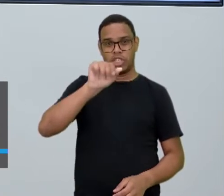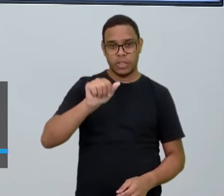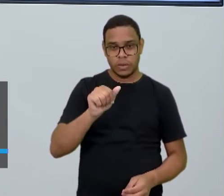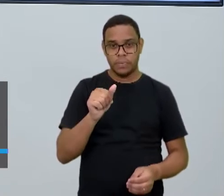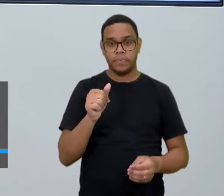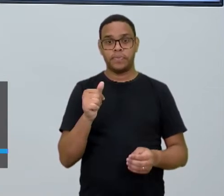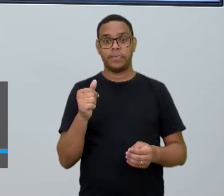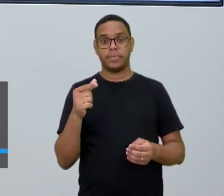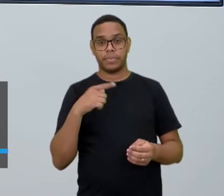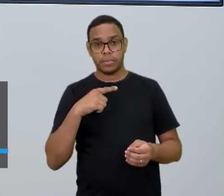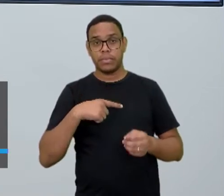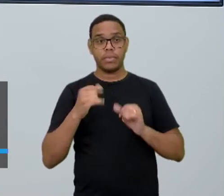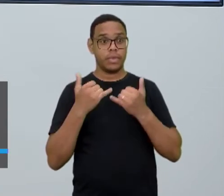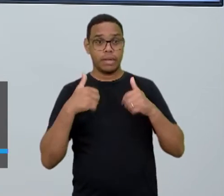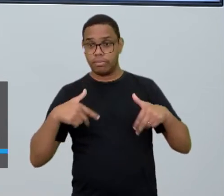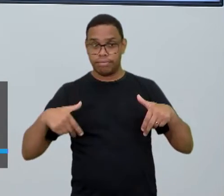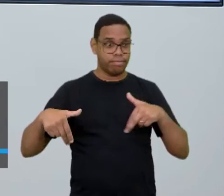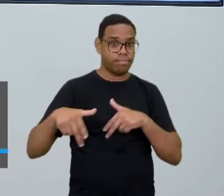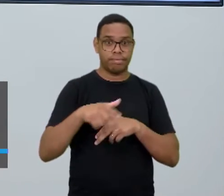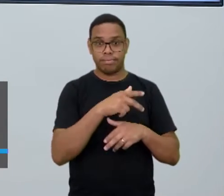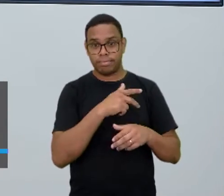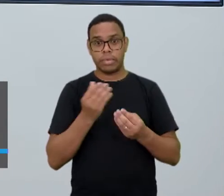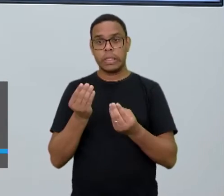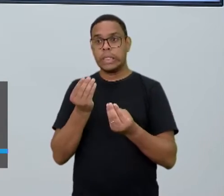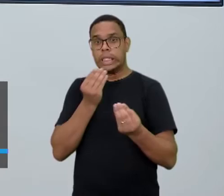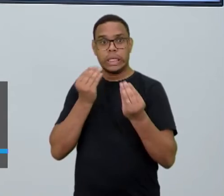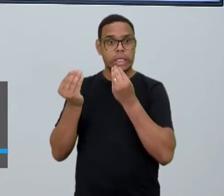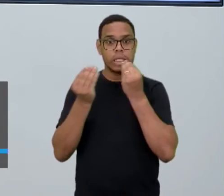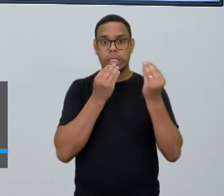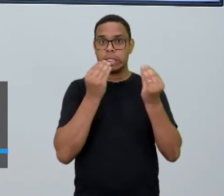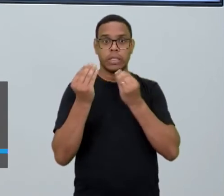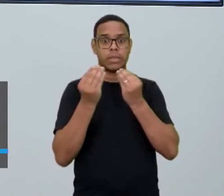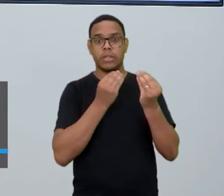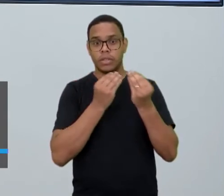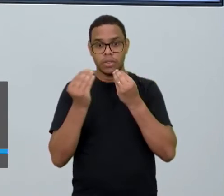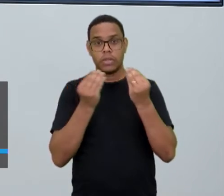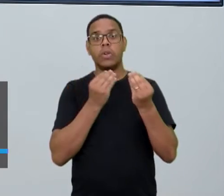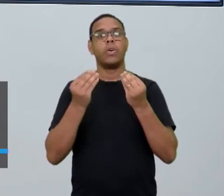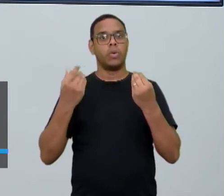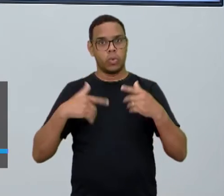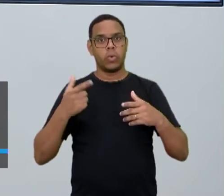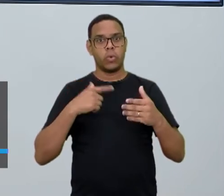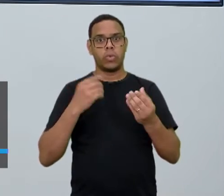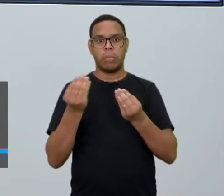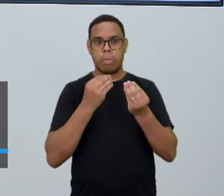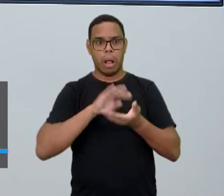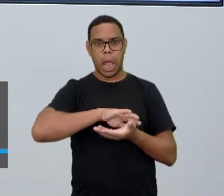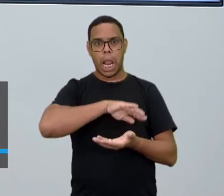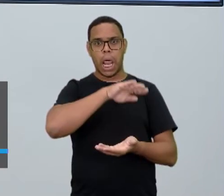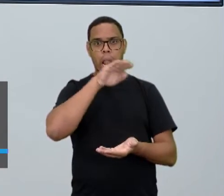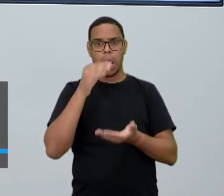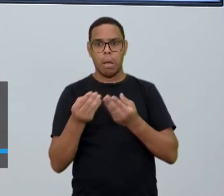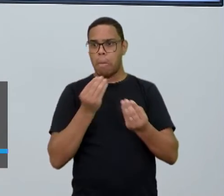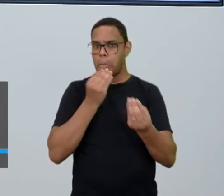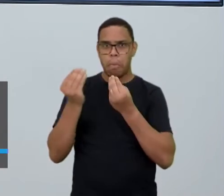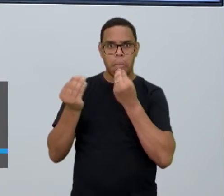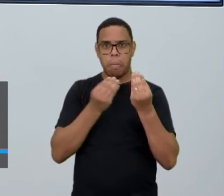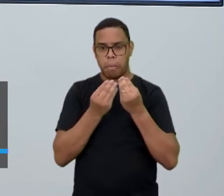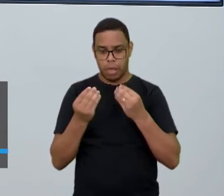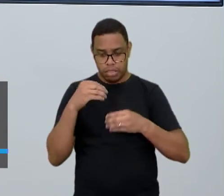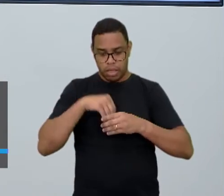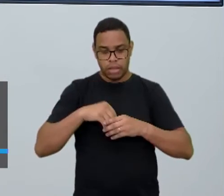elas perdem bastante energia, elas então comem, né, e comem aí bastante aí durante o dia, então estimula